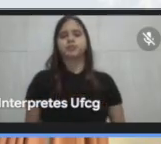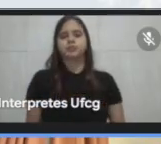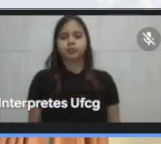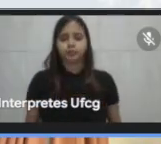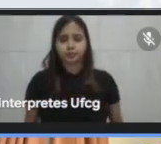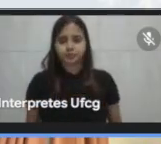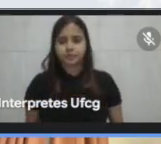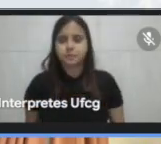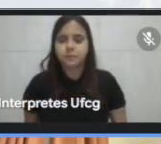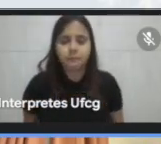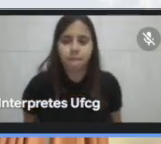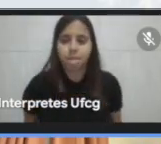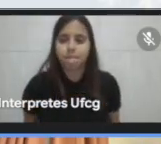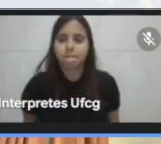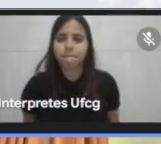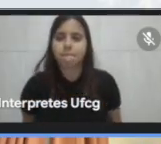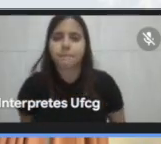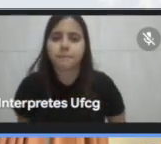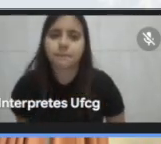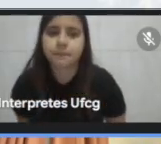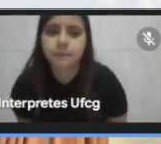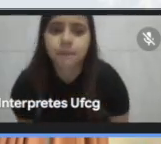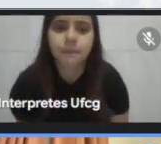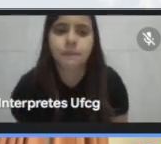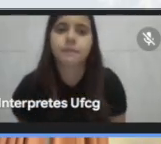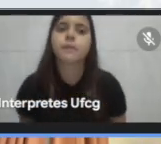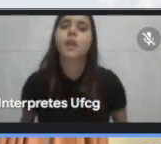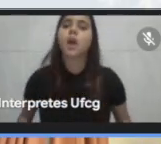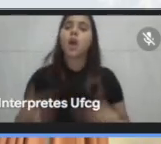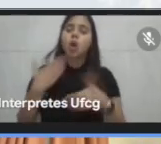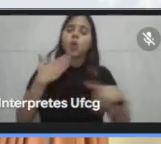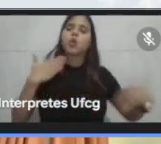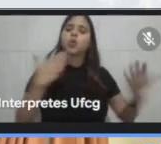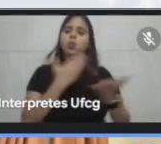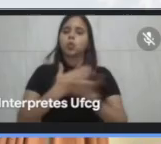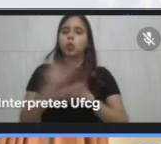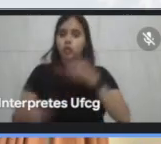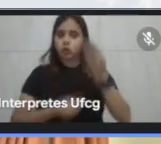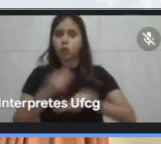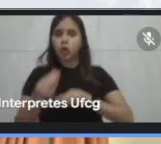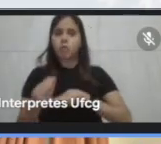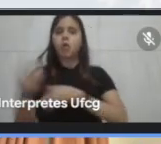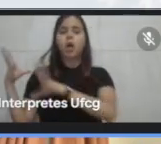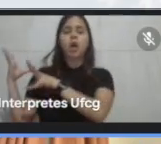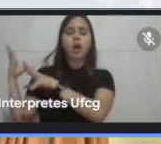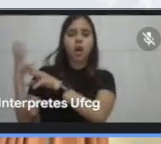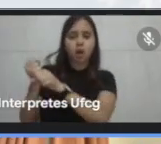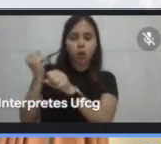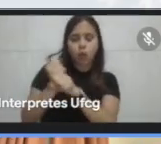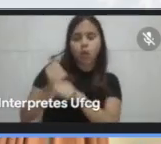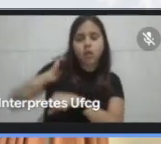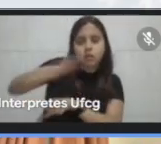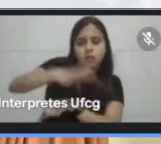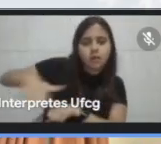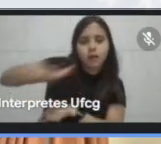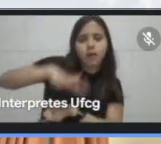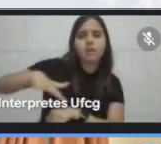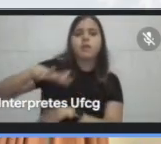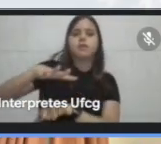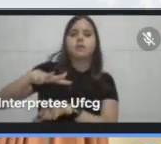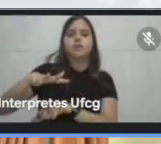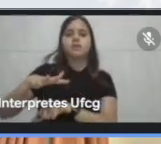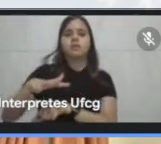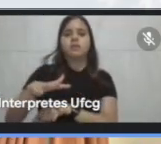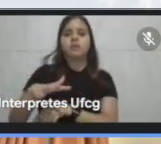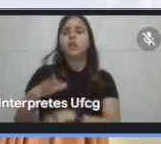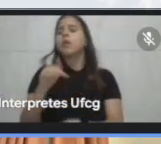para fazer essa análise de sensibilidade, a gente basicamente inicia calculando a diferença de área, né? Então, a gente faz a calibração. Nesse caso, a gente fez para o